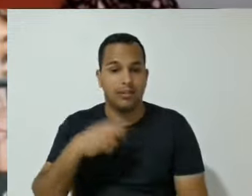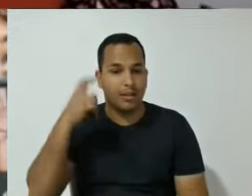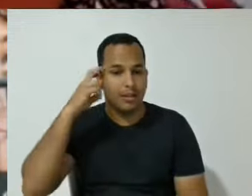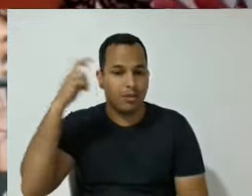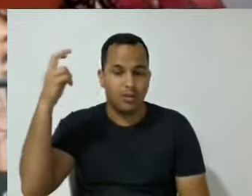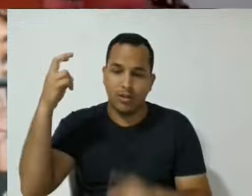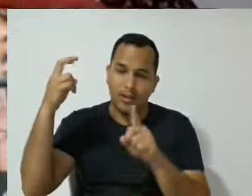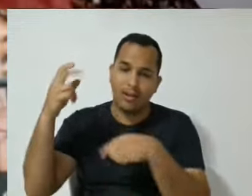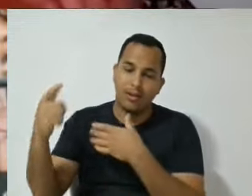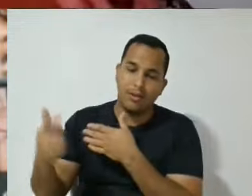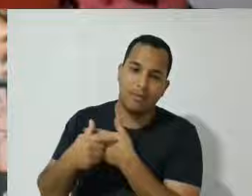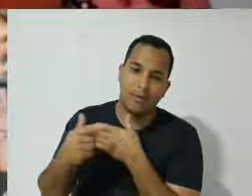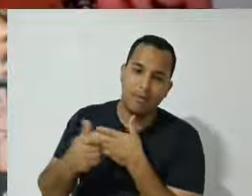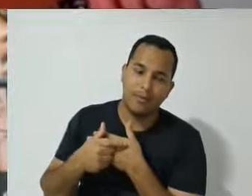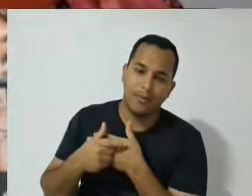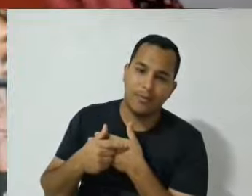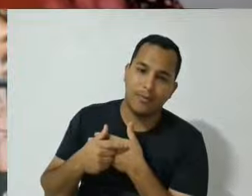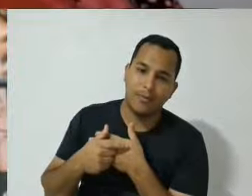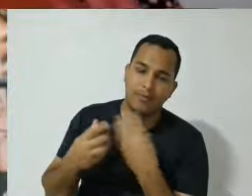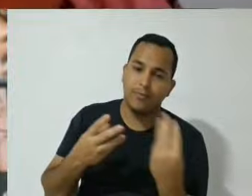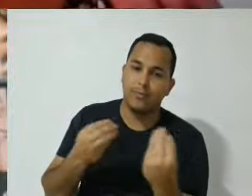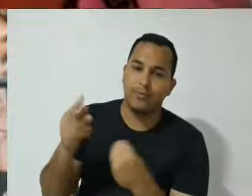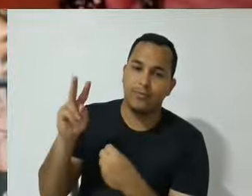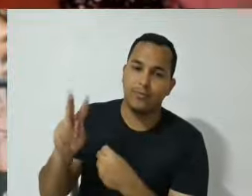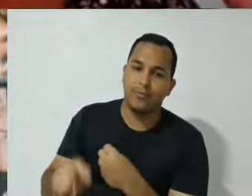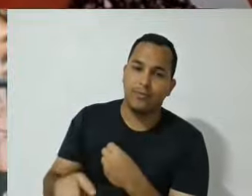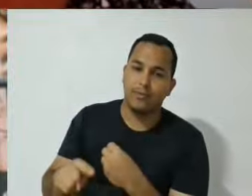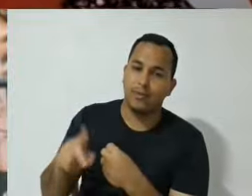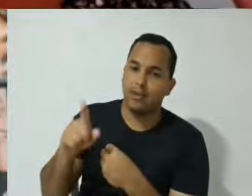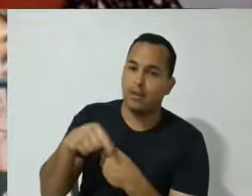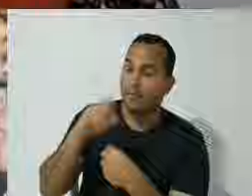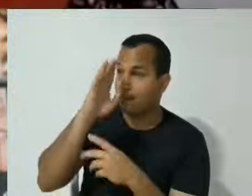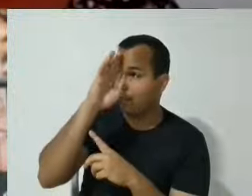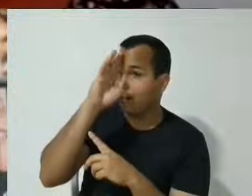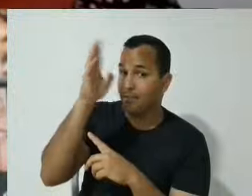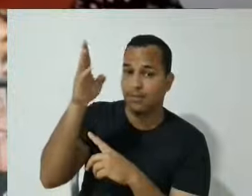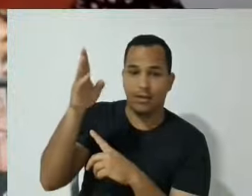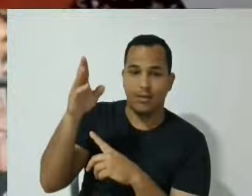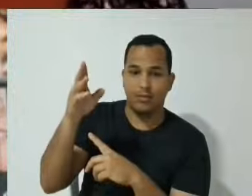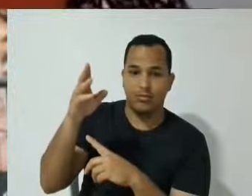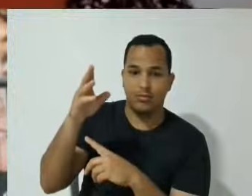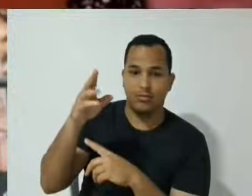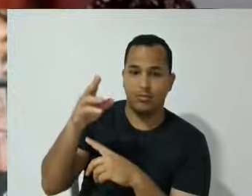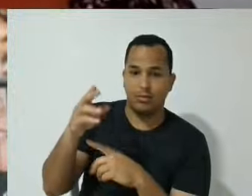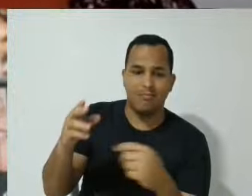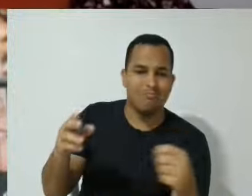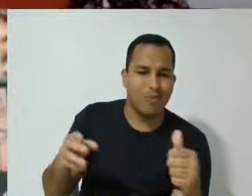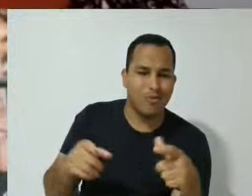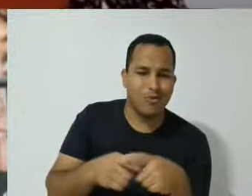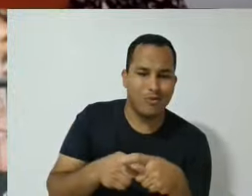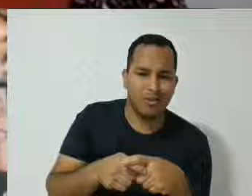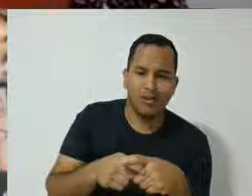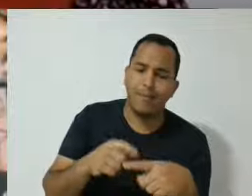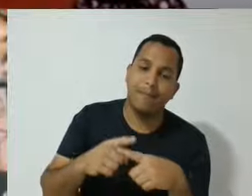papel, que muitas vezes ela, como se considerada a cereja do bolo, algo erudito para poucos, ela faz